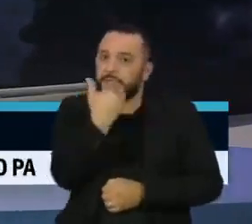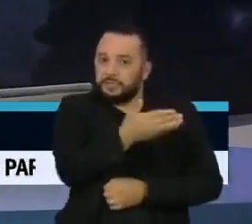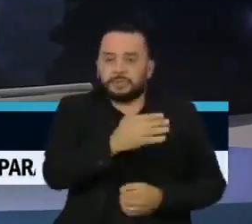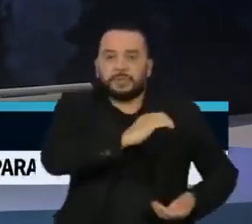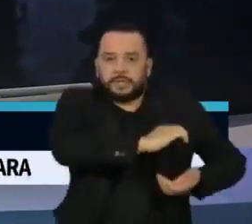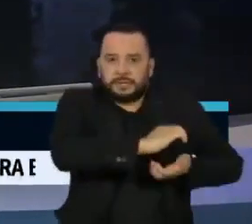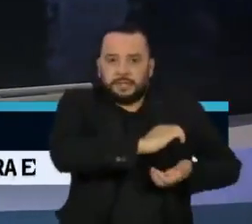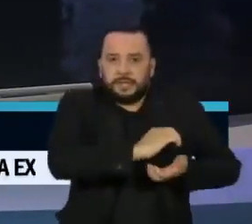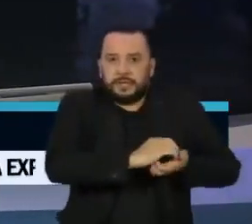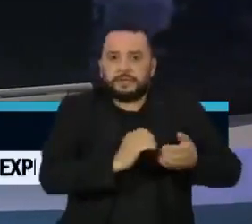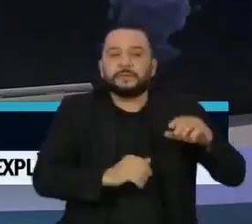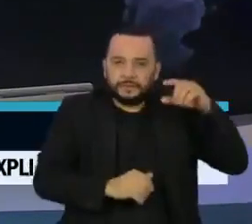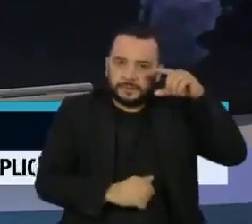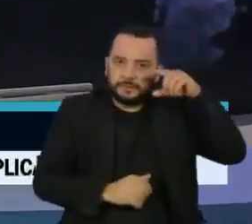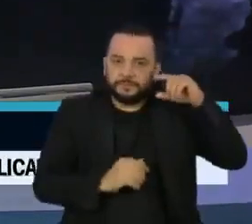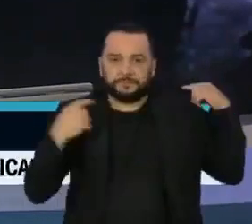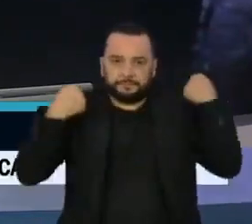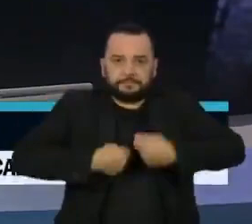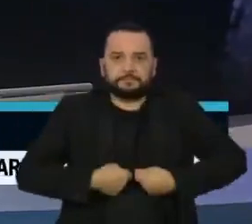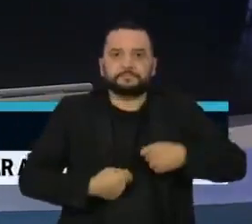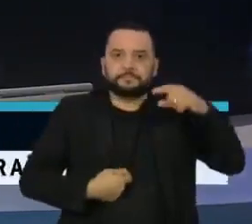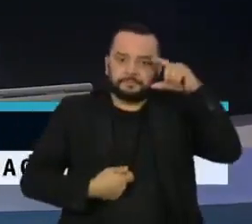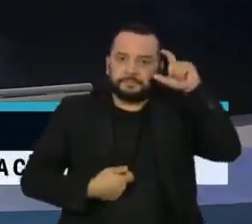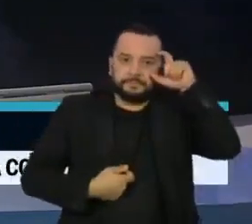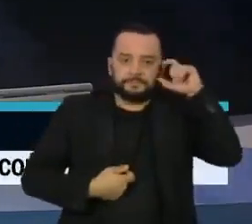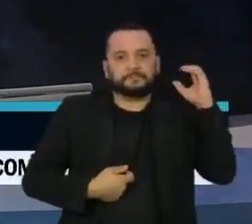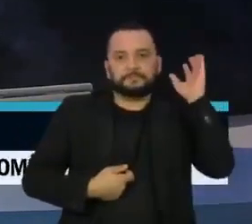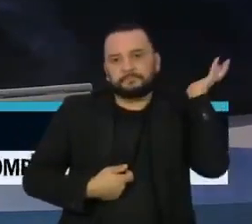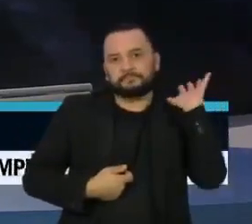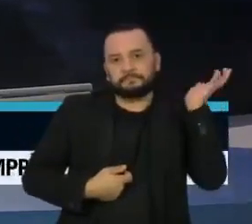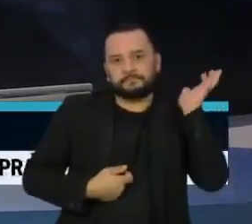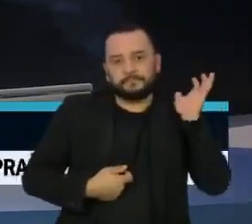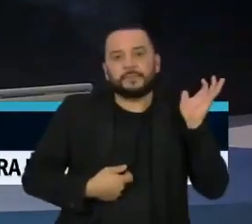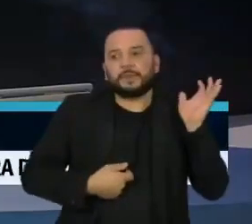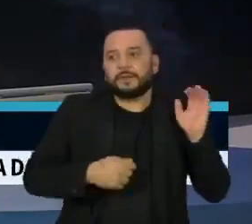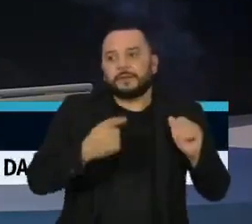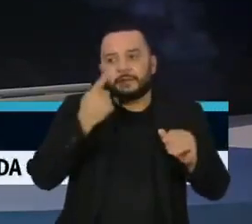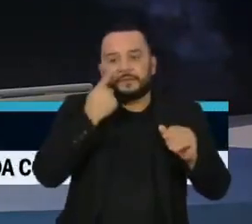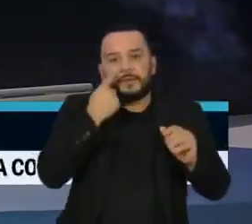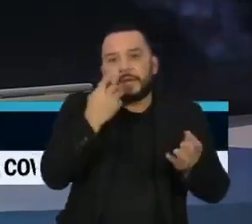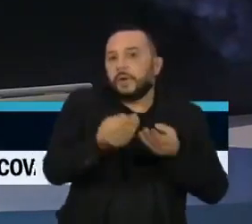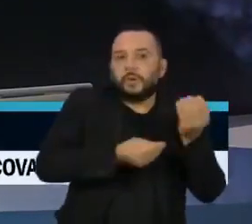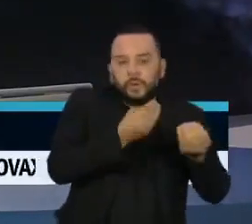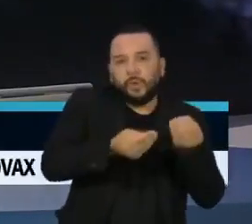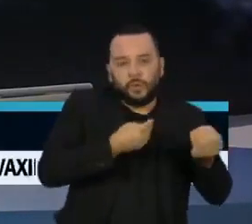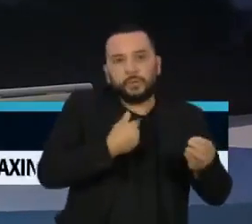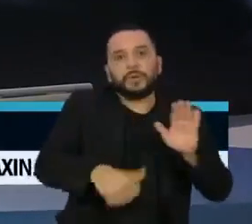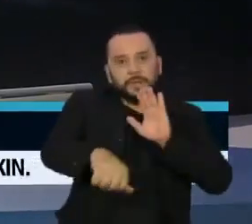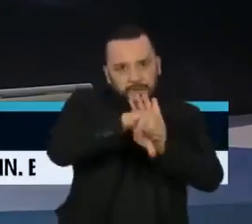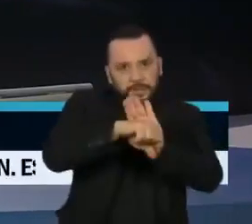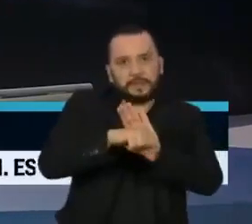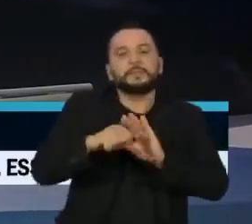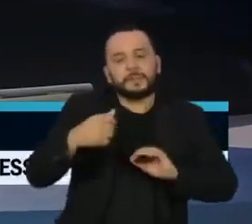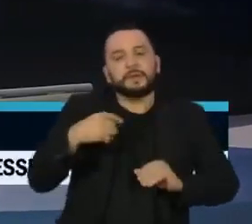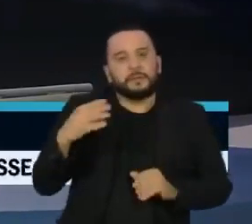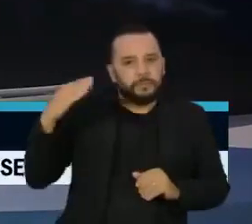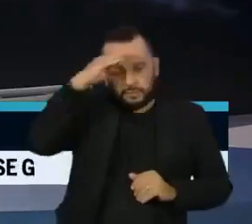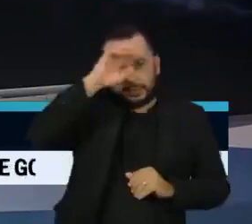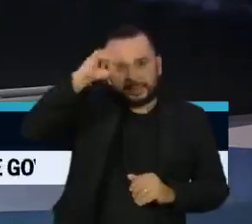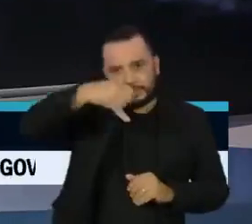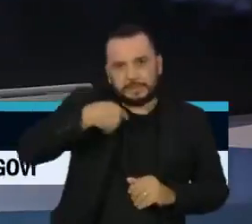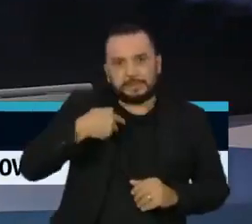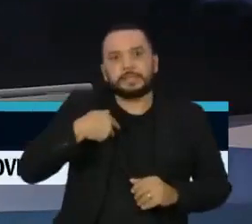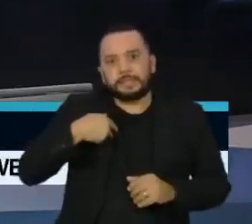espere a conclusão da CPI da pandemia para dar prosseguimento à notícia-crime contra o presidente Jair Bolsonaro por prevaricação. O